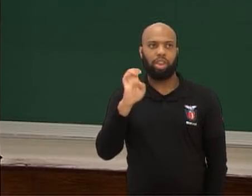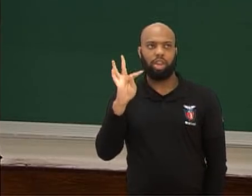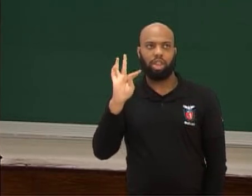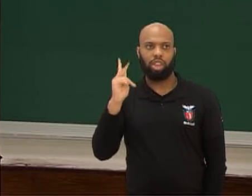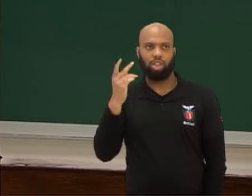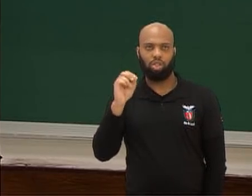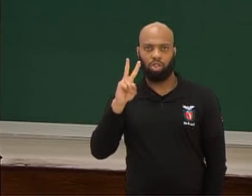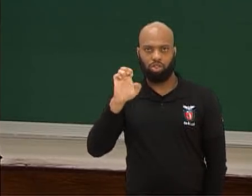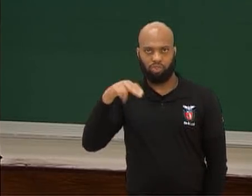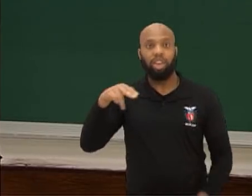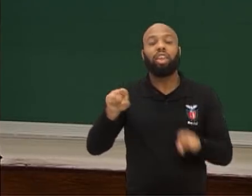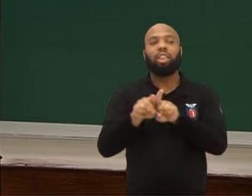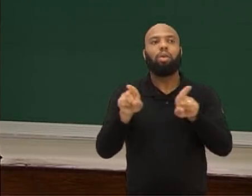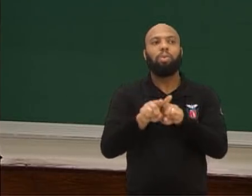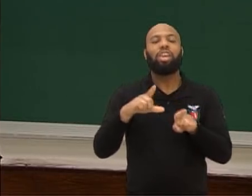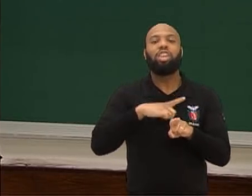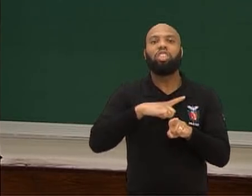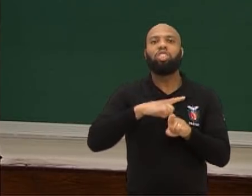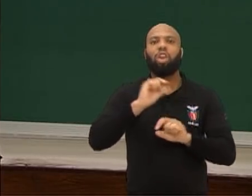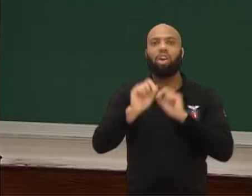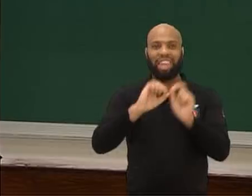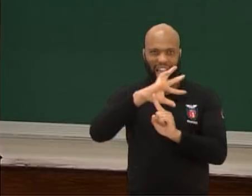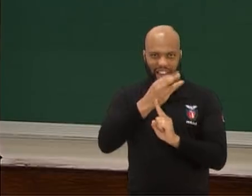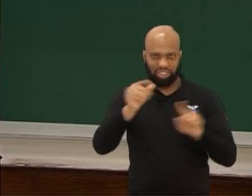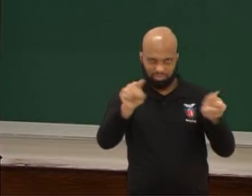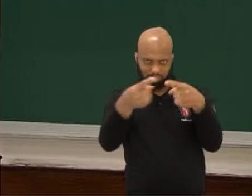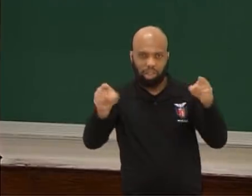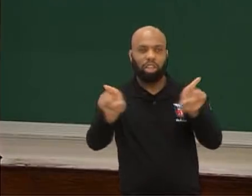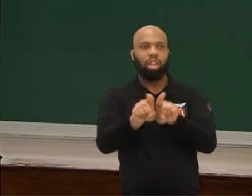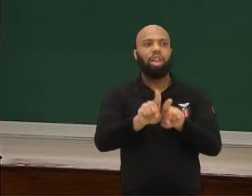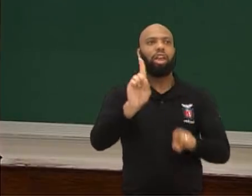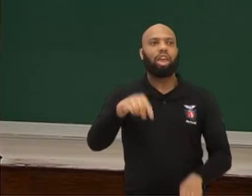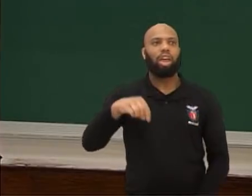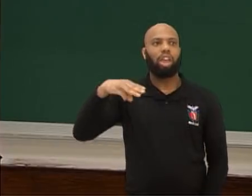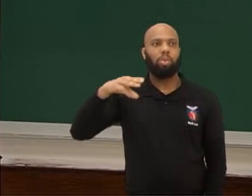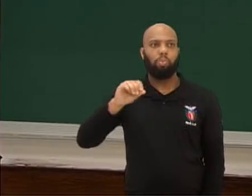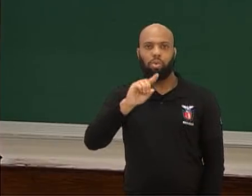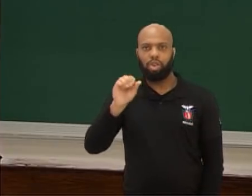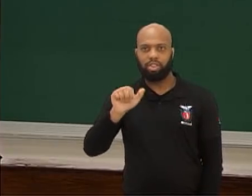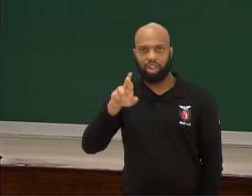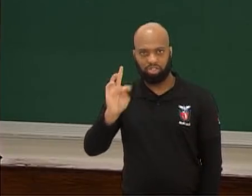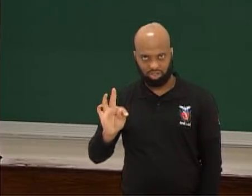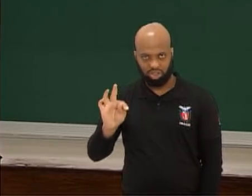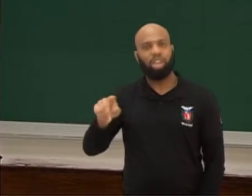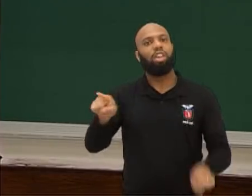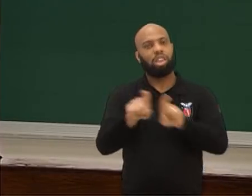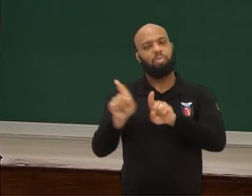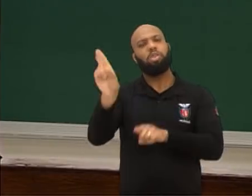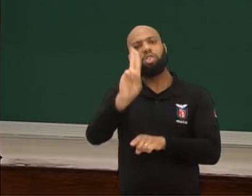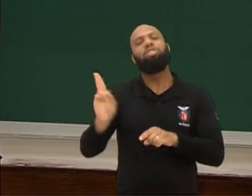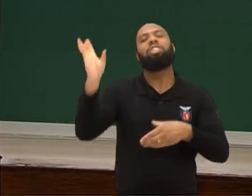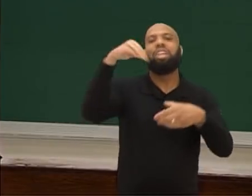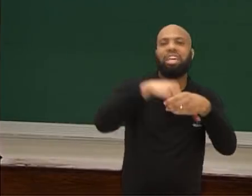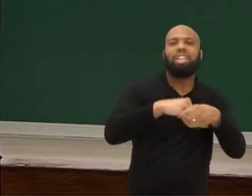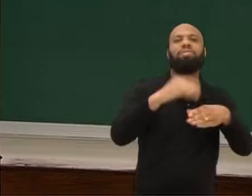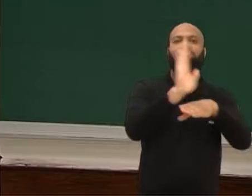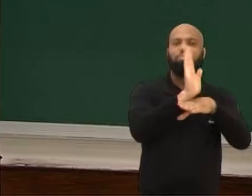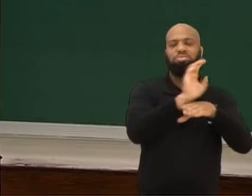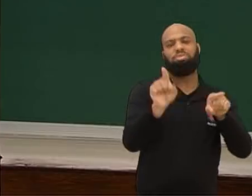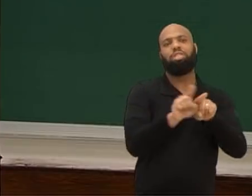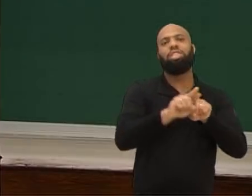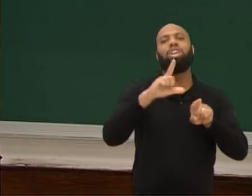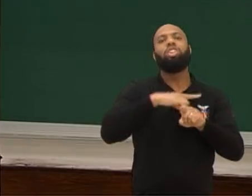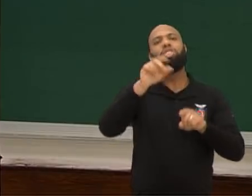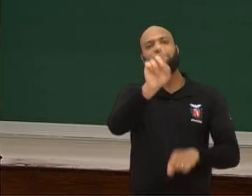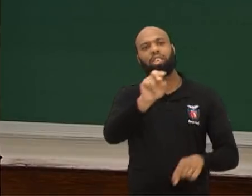estavam vivendo, esses eram os compositores que as pessoas costumavam ouvir. Então, eram essas músicas também que eram